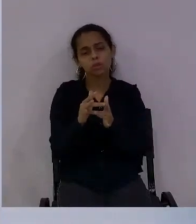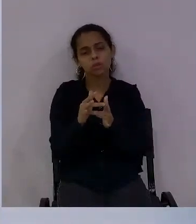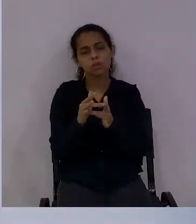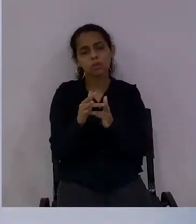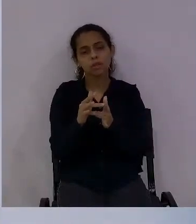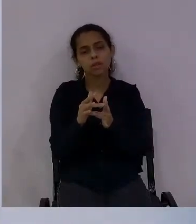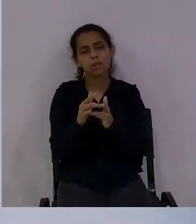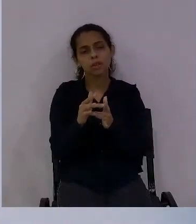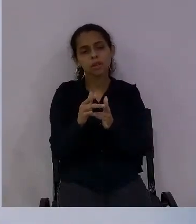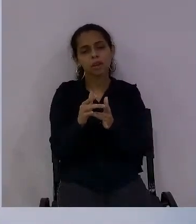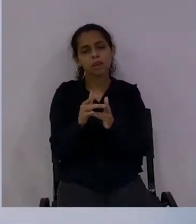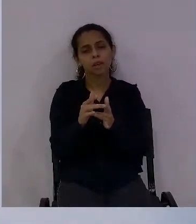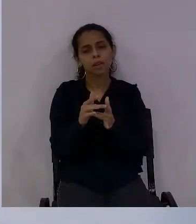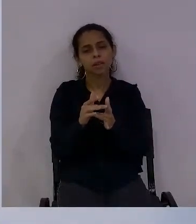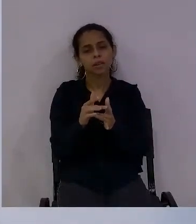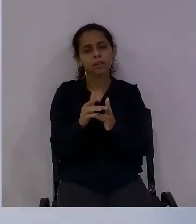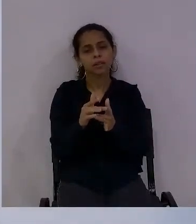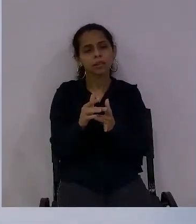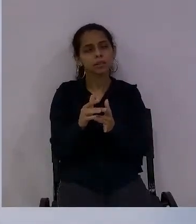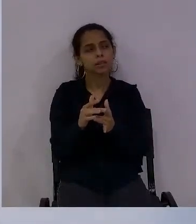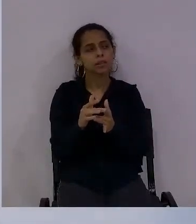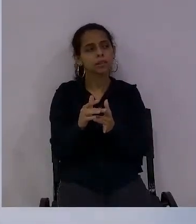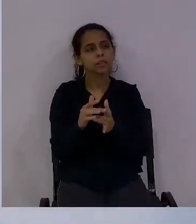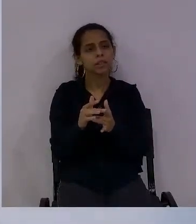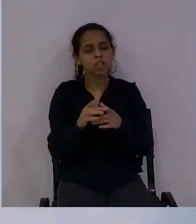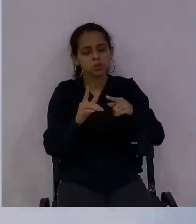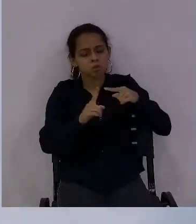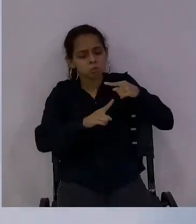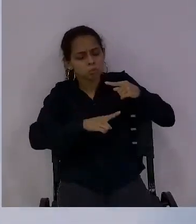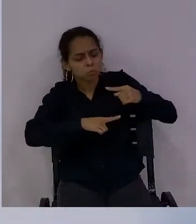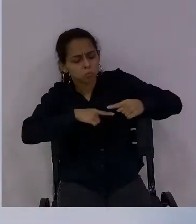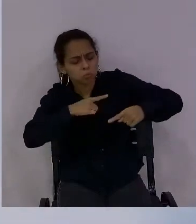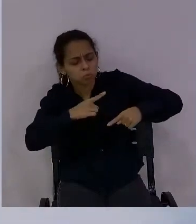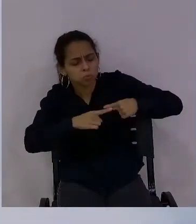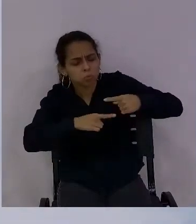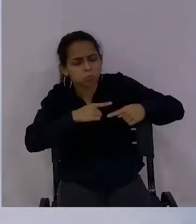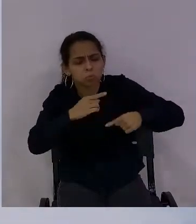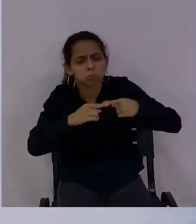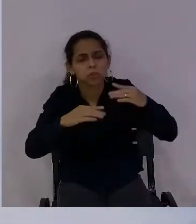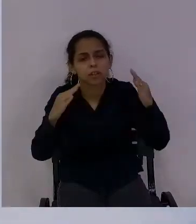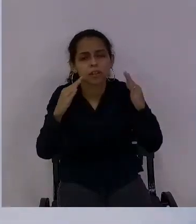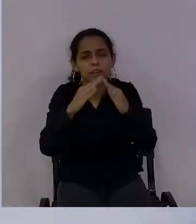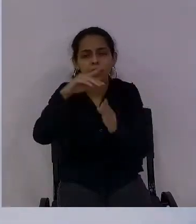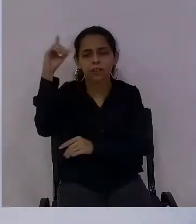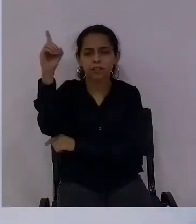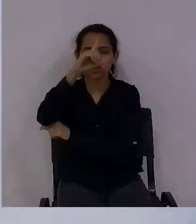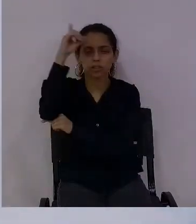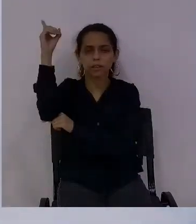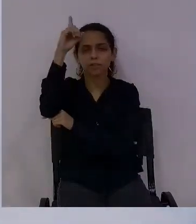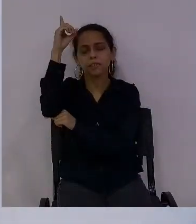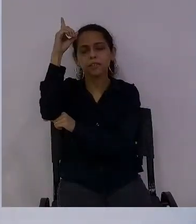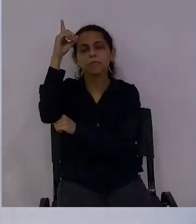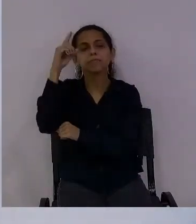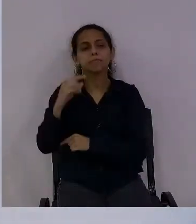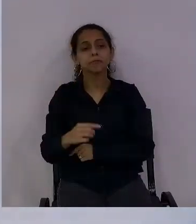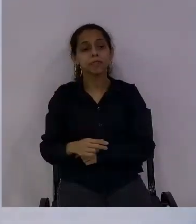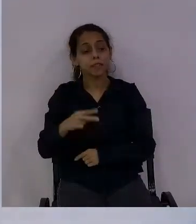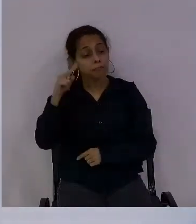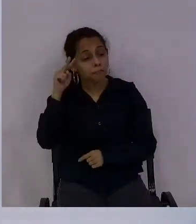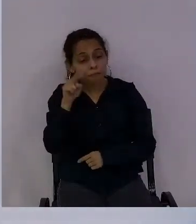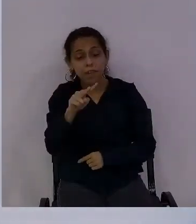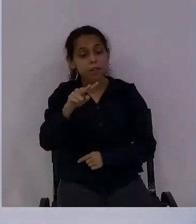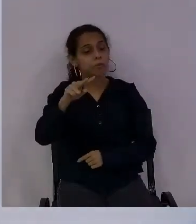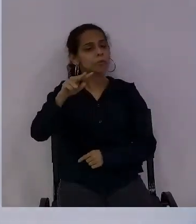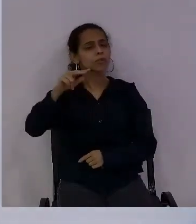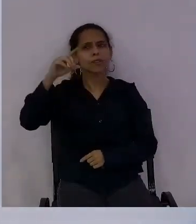mas é ele um descendente da casa de Davi. Nós vemos aí a fidelidade